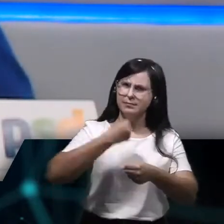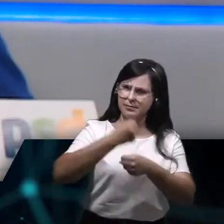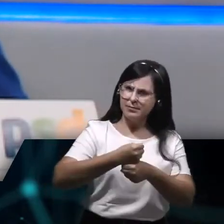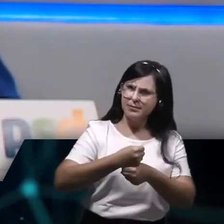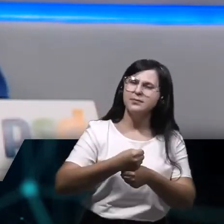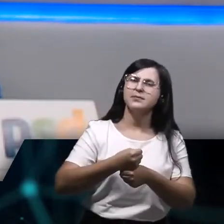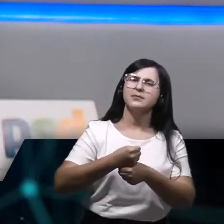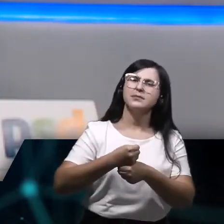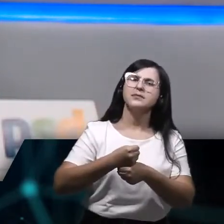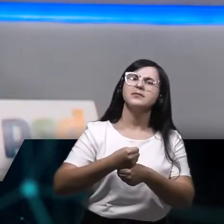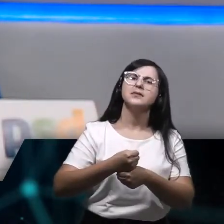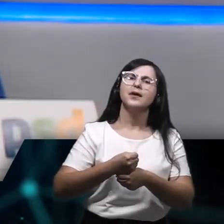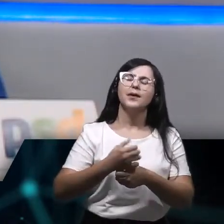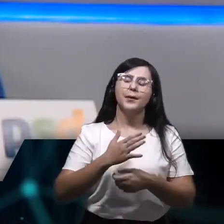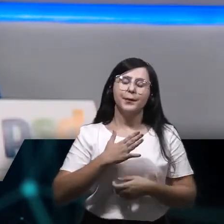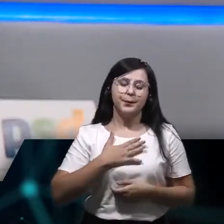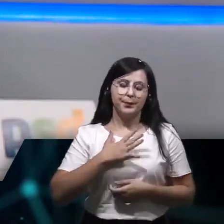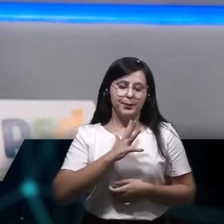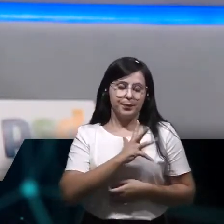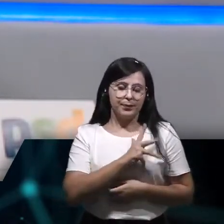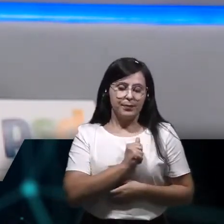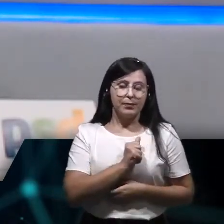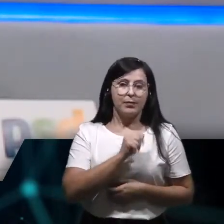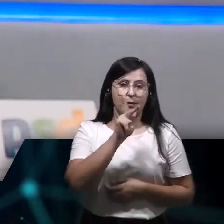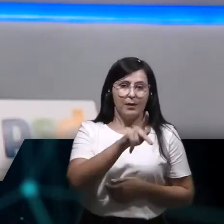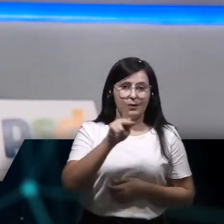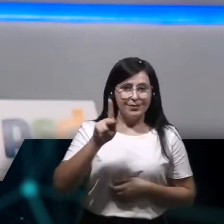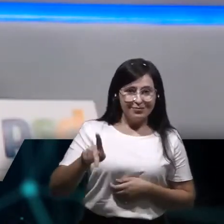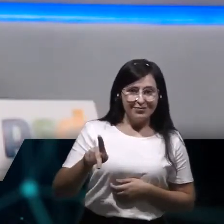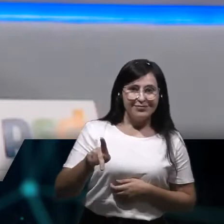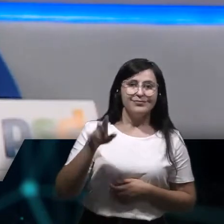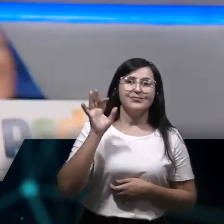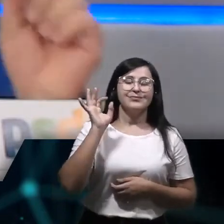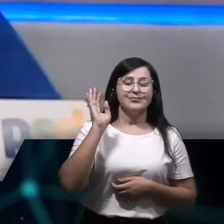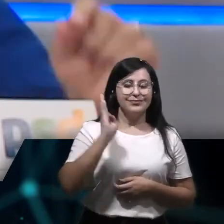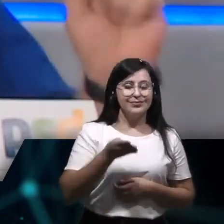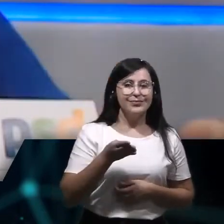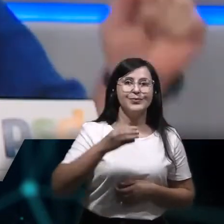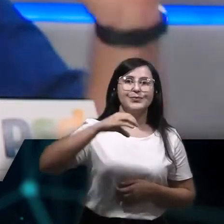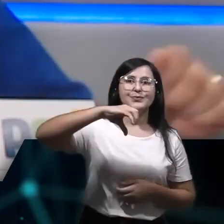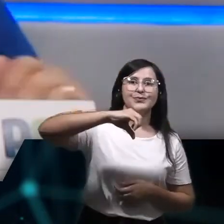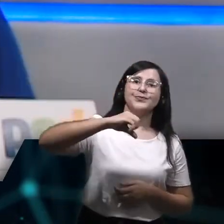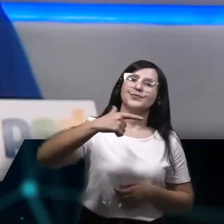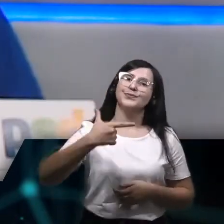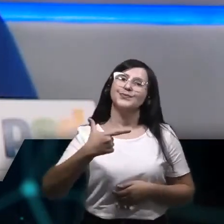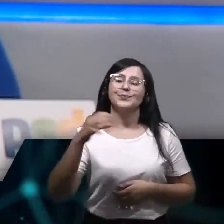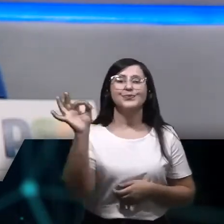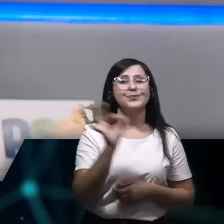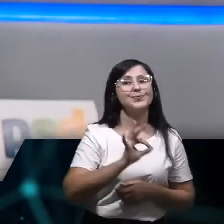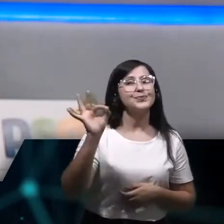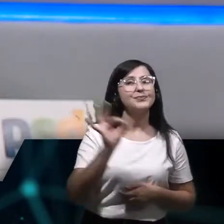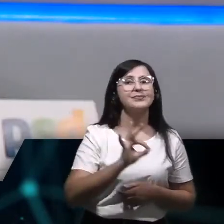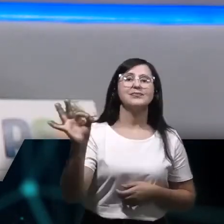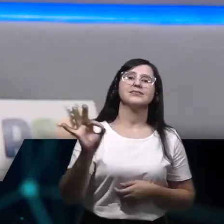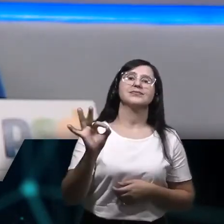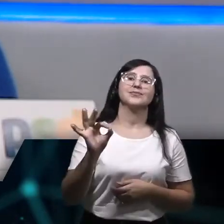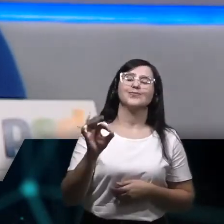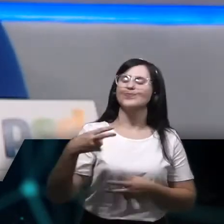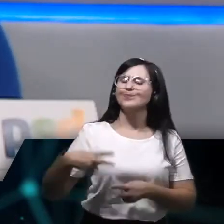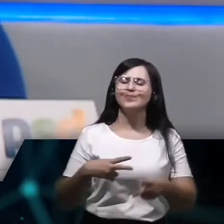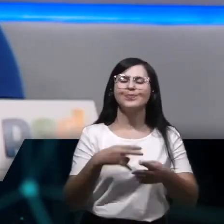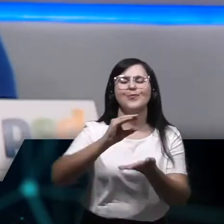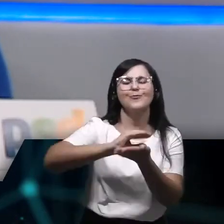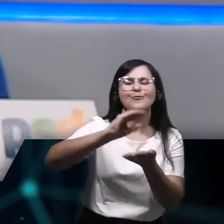aos meus queridos professores, foram 92% do todo o recurso do Fundeb. A gente investe no